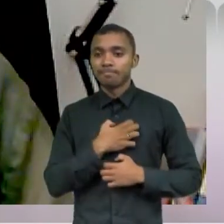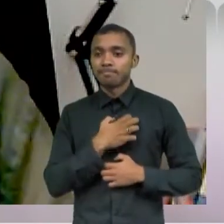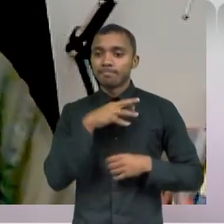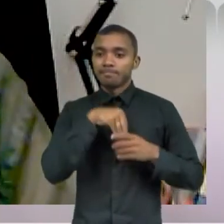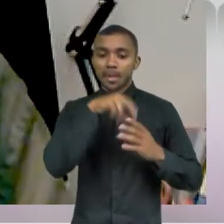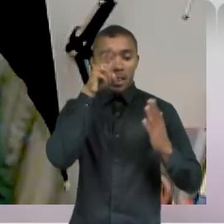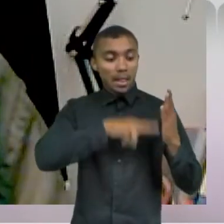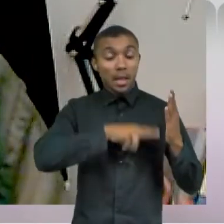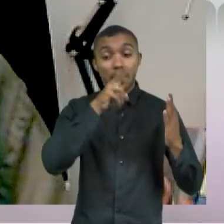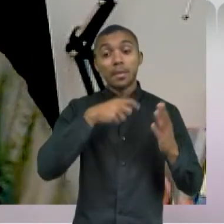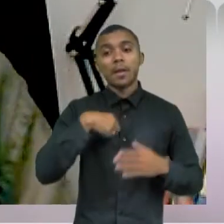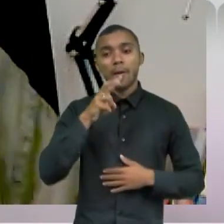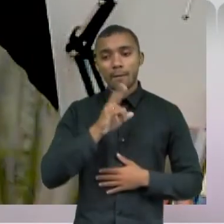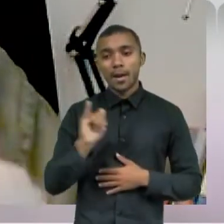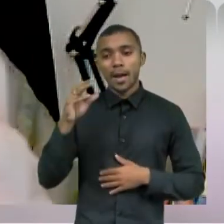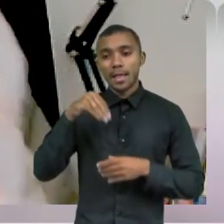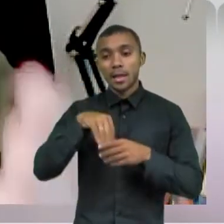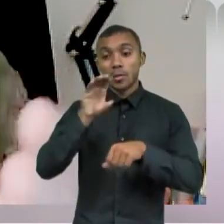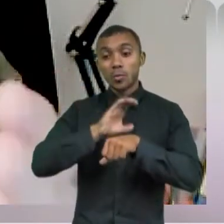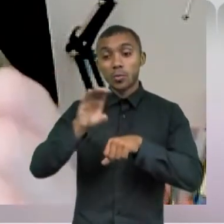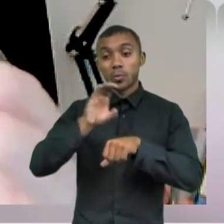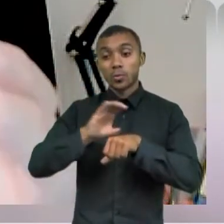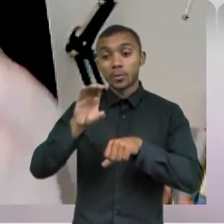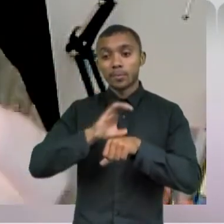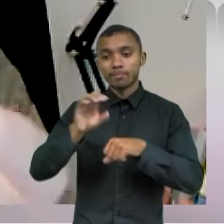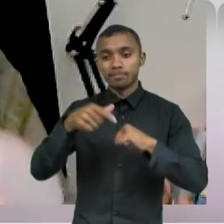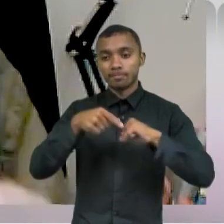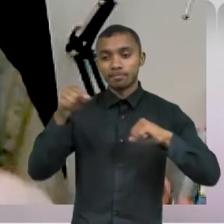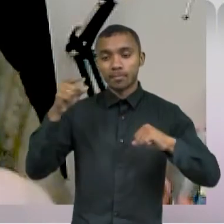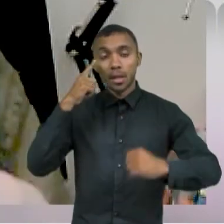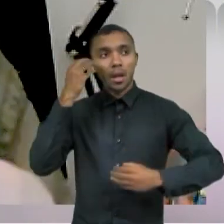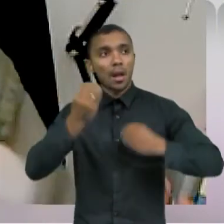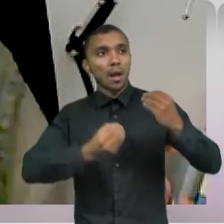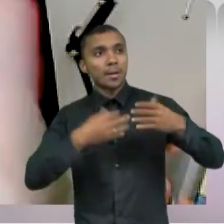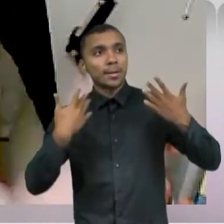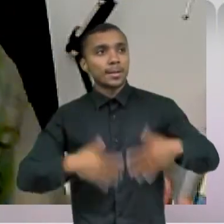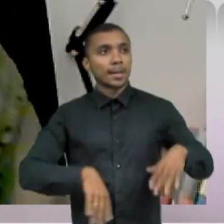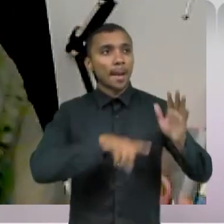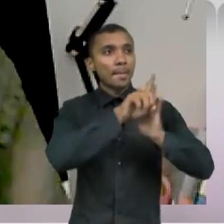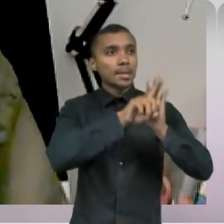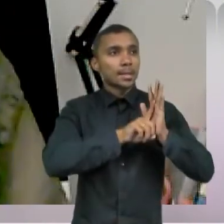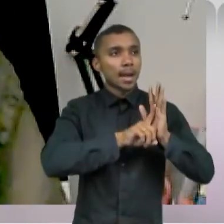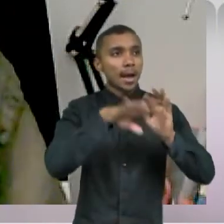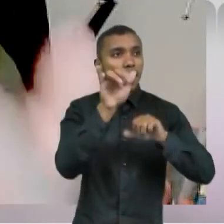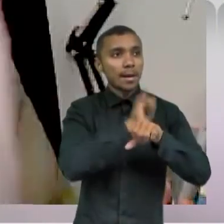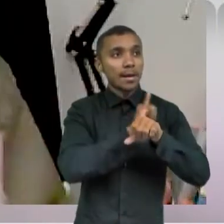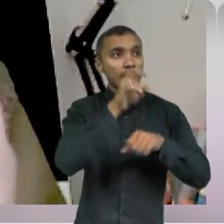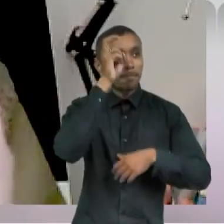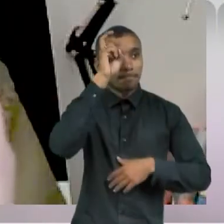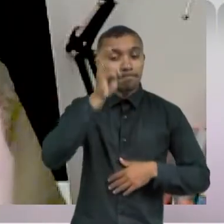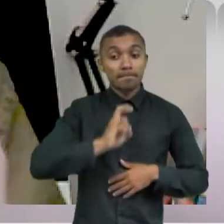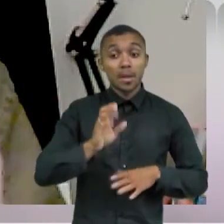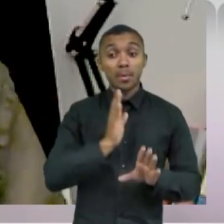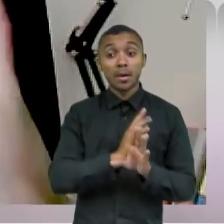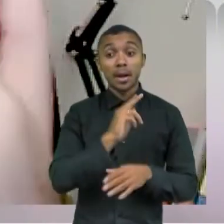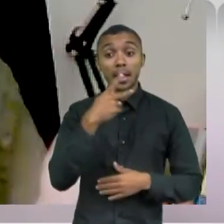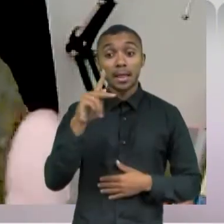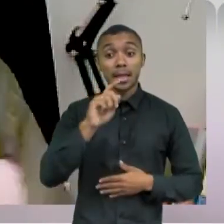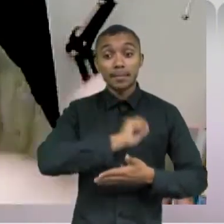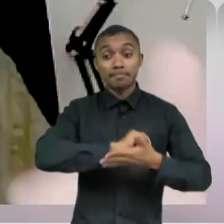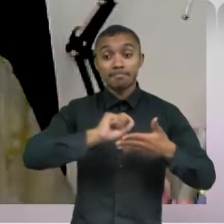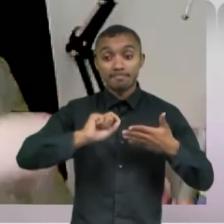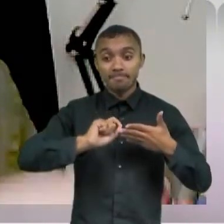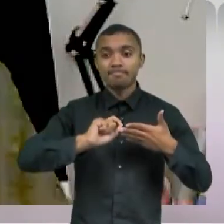eu vou, inclusive, discutir no curso lá na Unifol, ou seja, como fazer uma pesquisa criativa para que a tua escrita